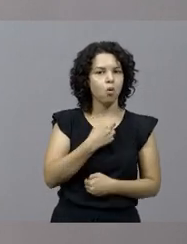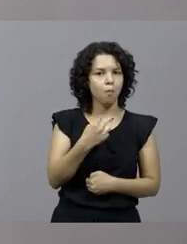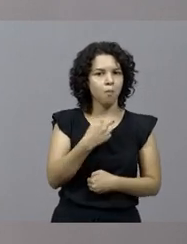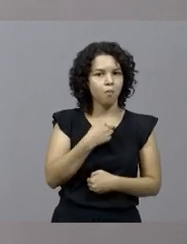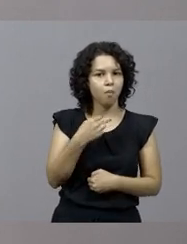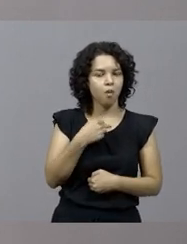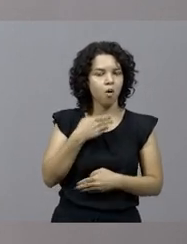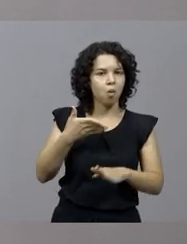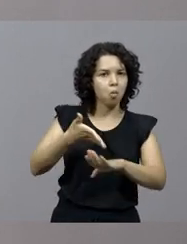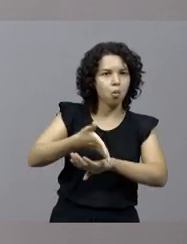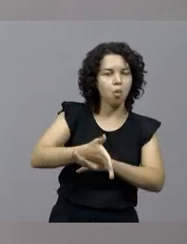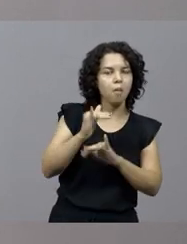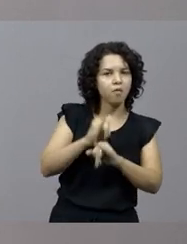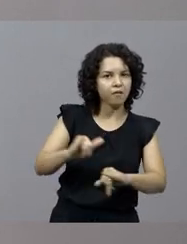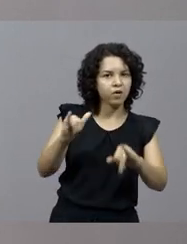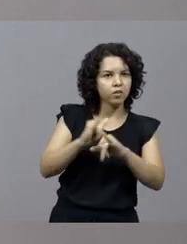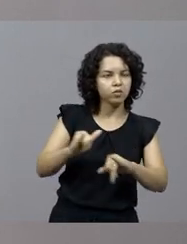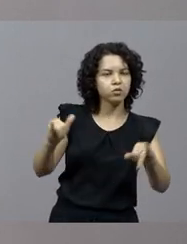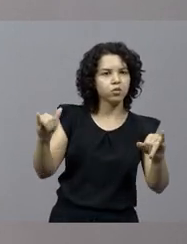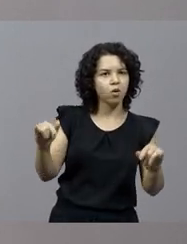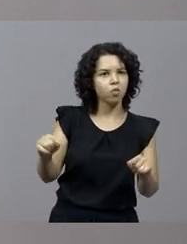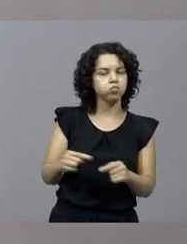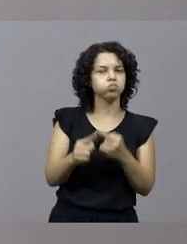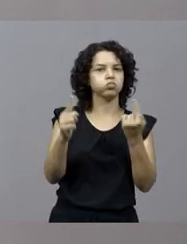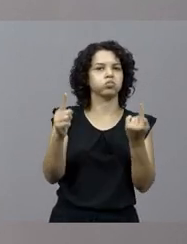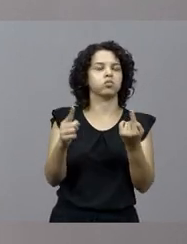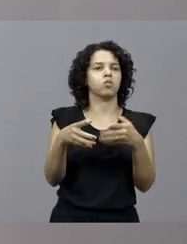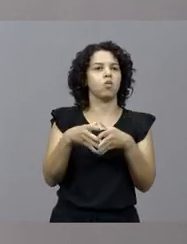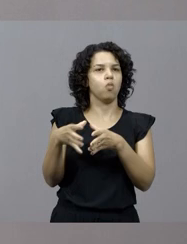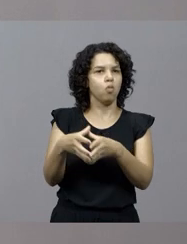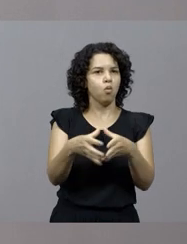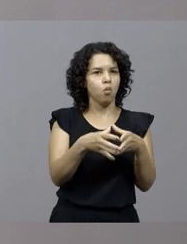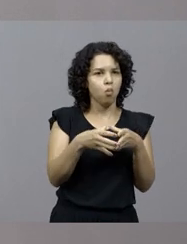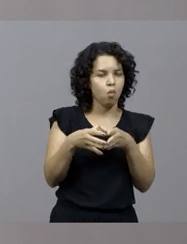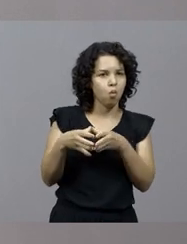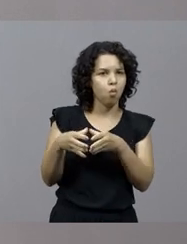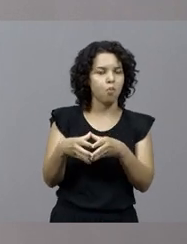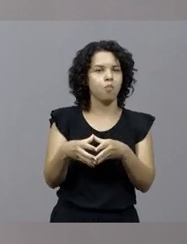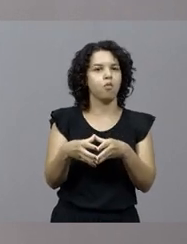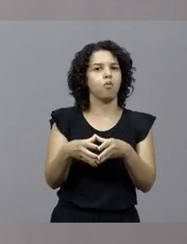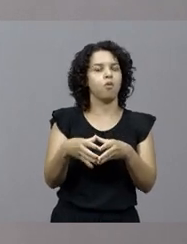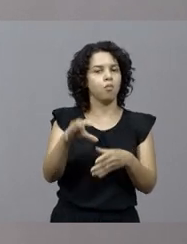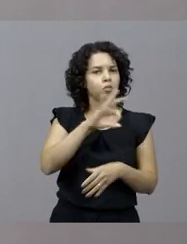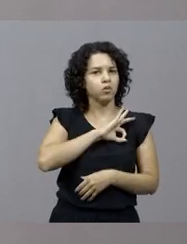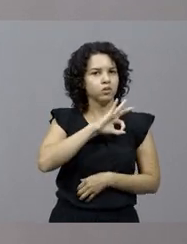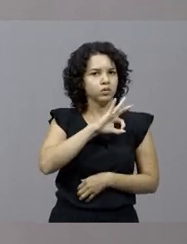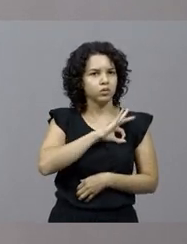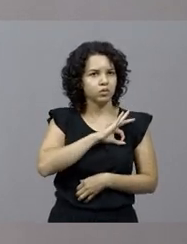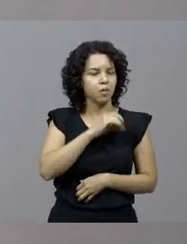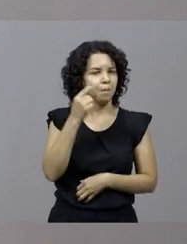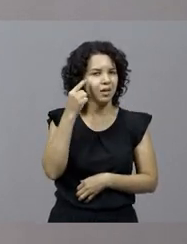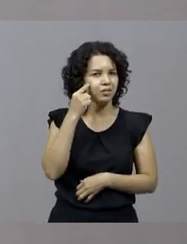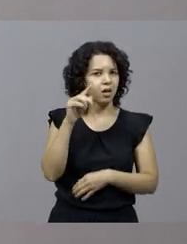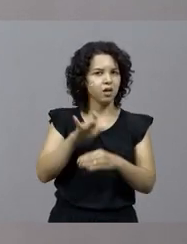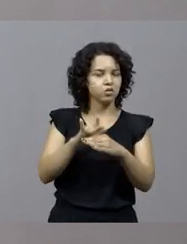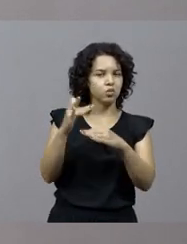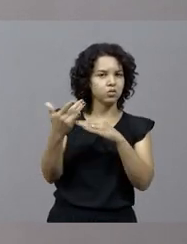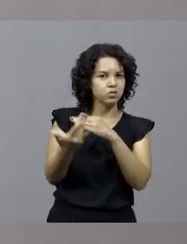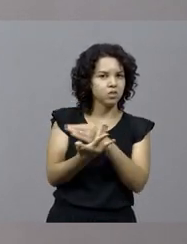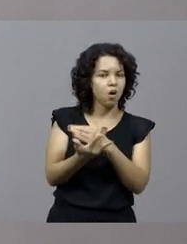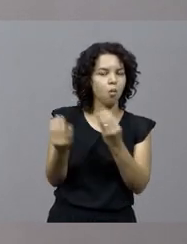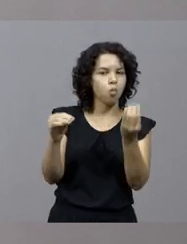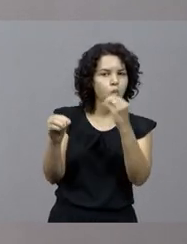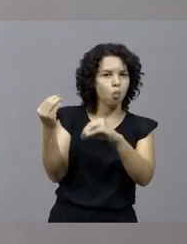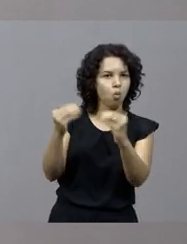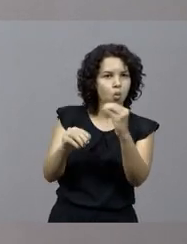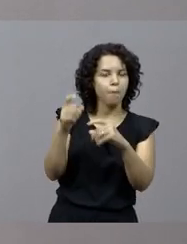absurdas contra nossa corporação. Fazer parecer que afirmações como esta em rede social pública ou é para